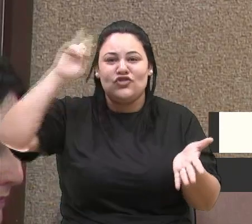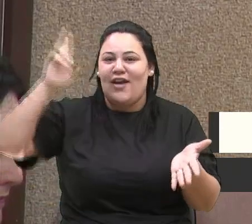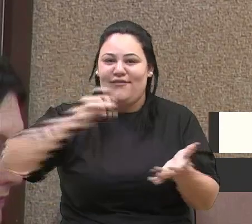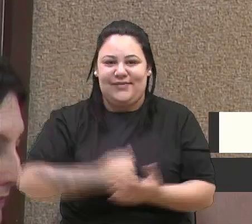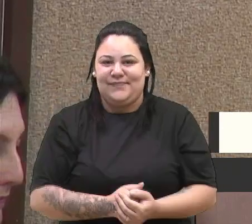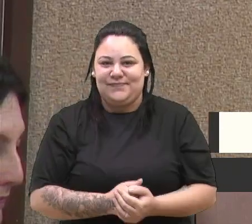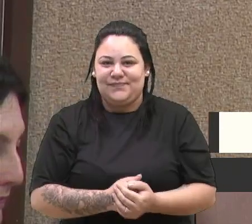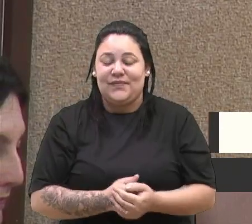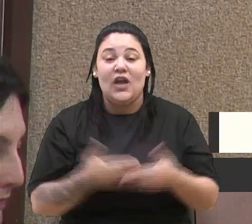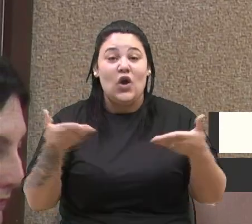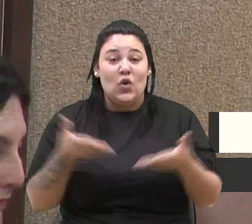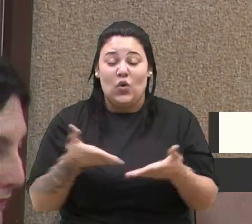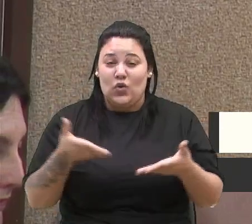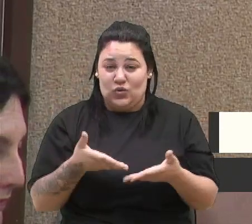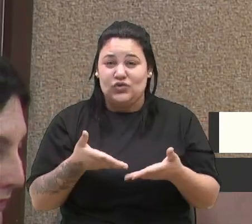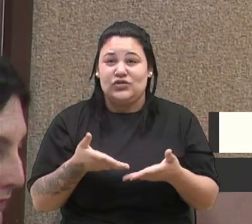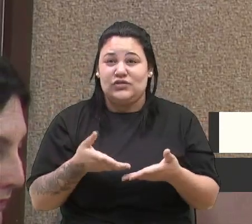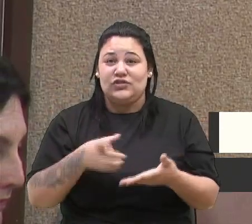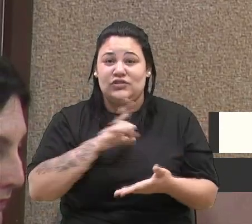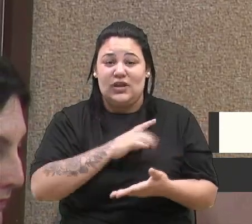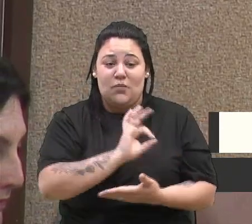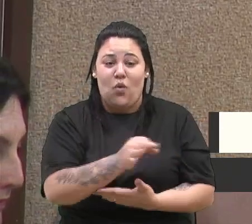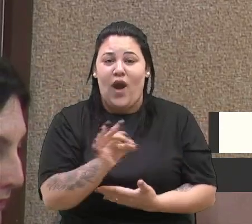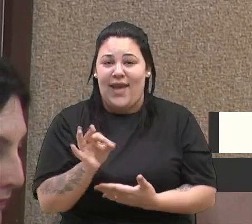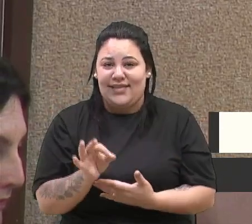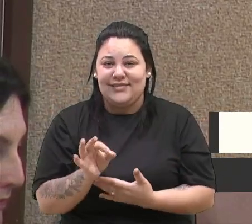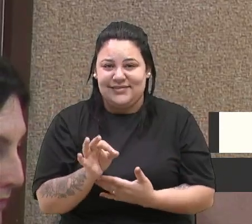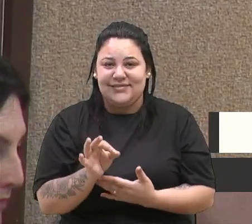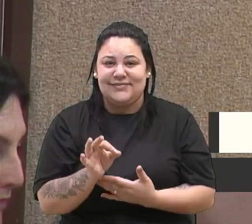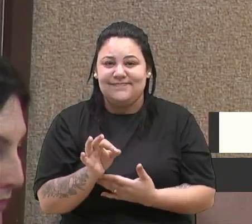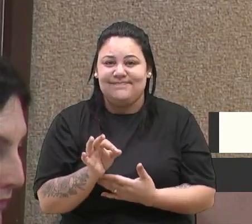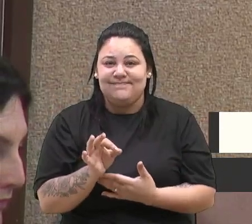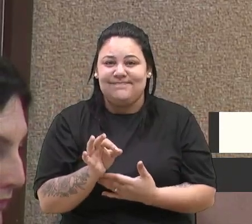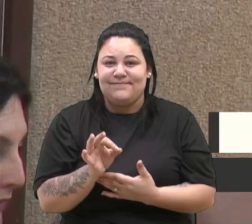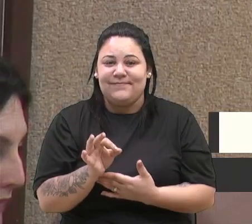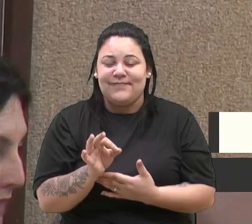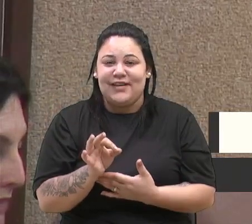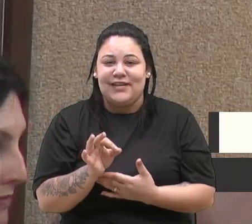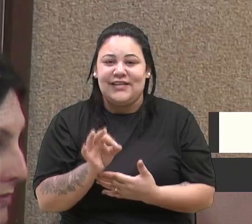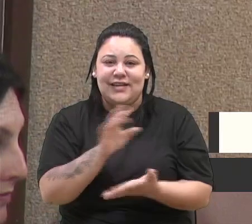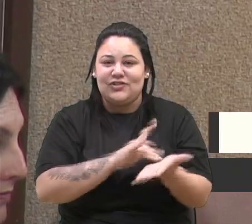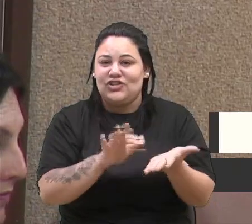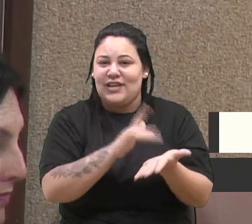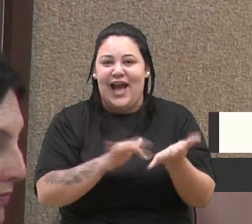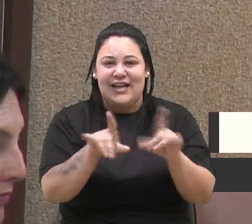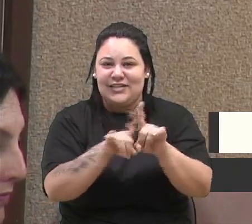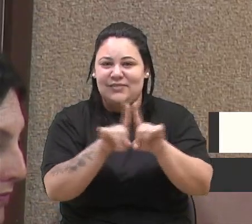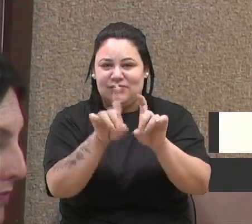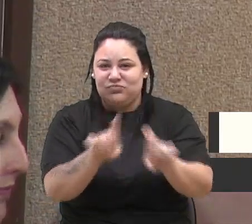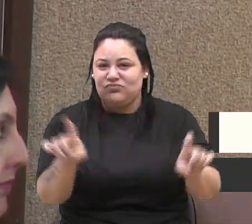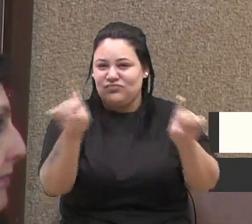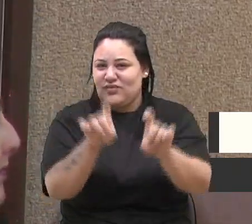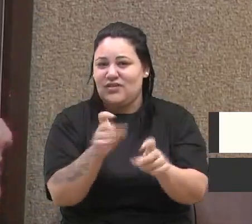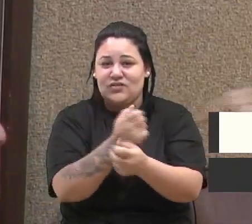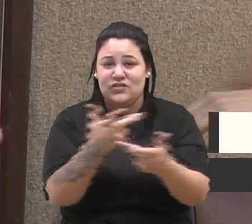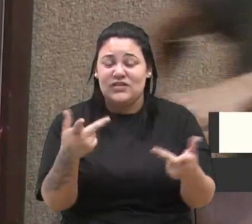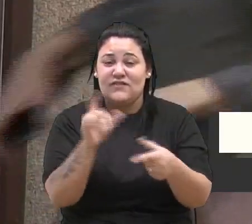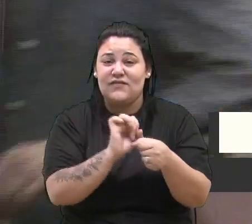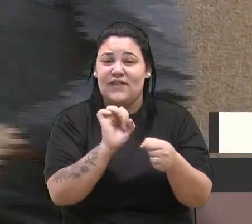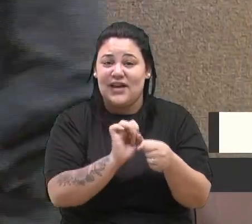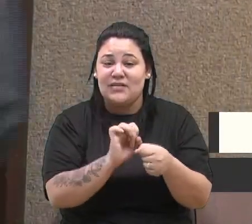Então, hoje nós já temos moedas virtuais, já temos moedas digitais, já temos situações que fazem com que